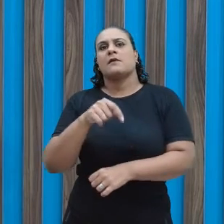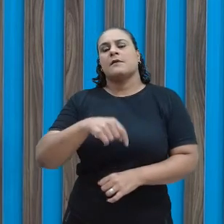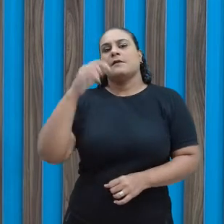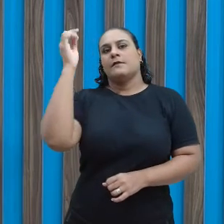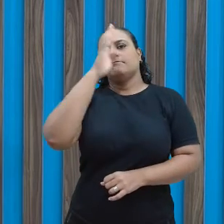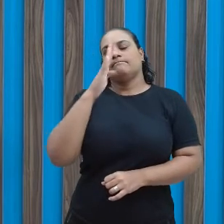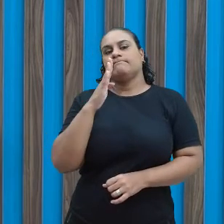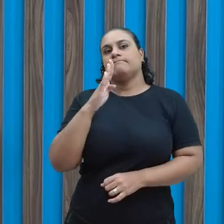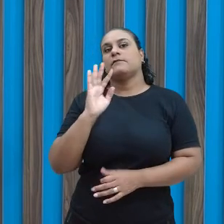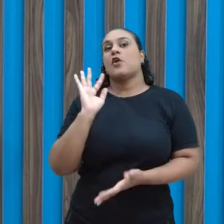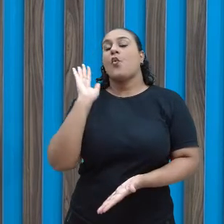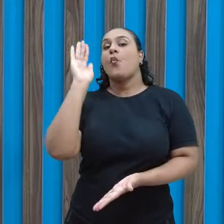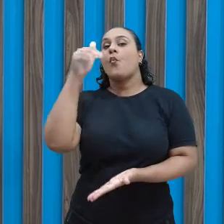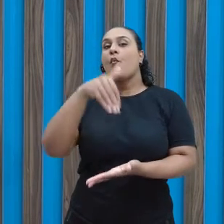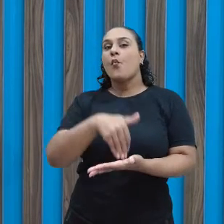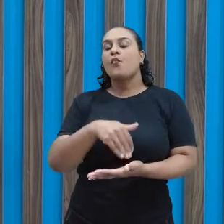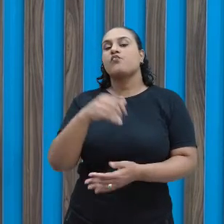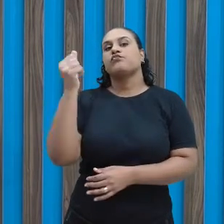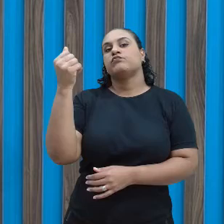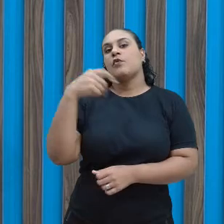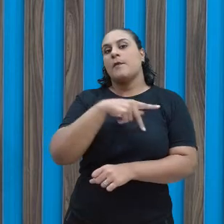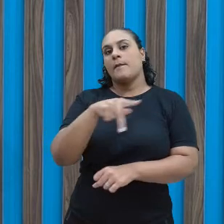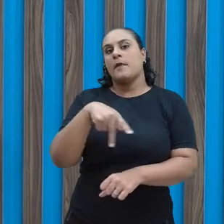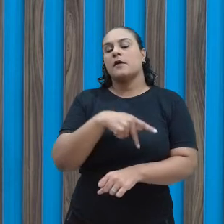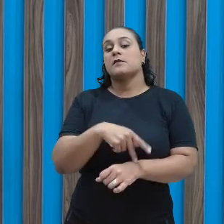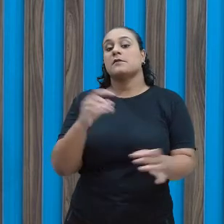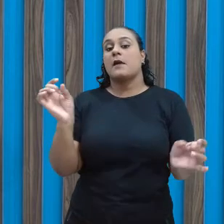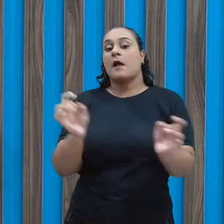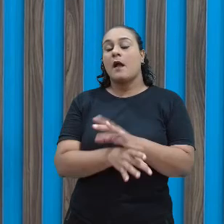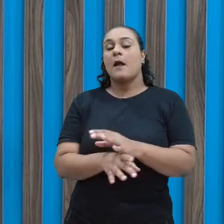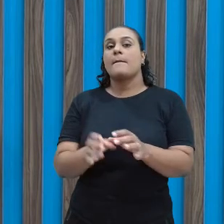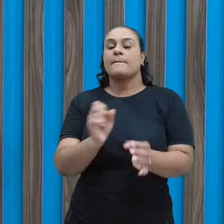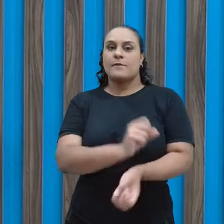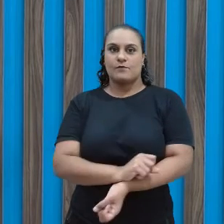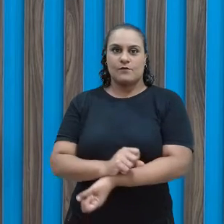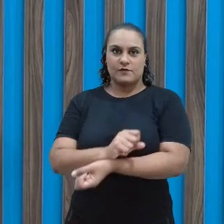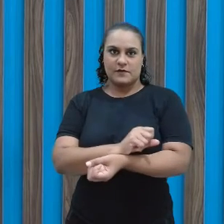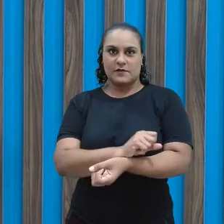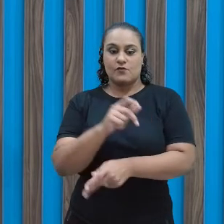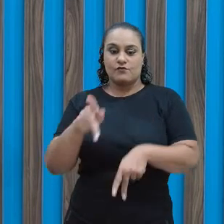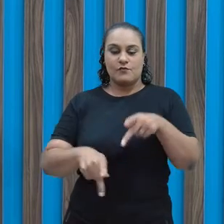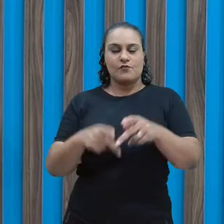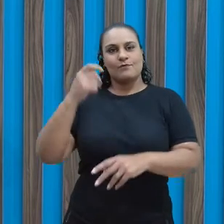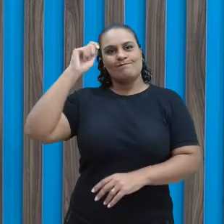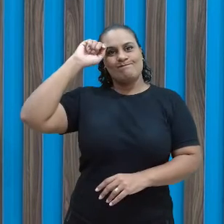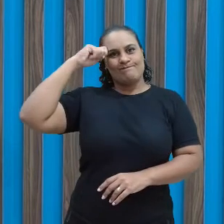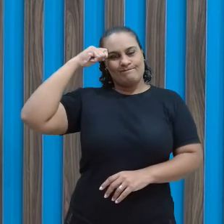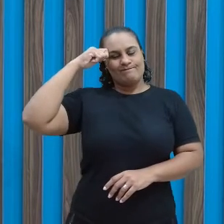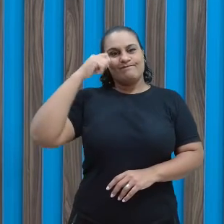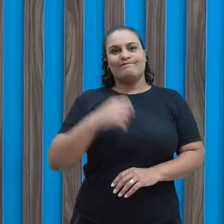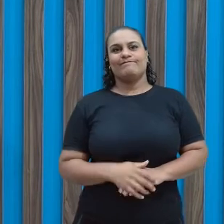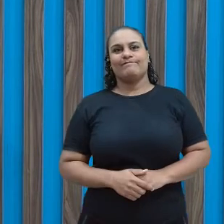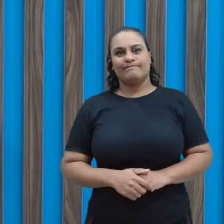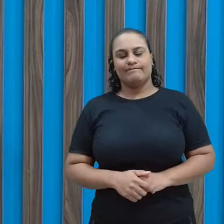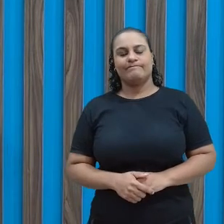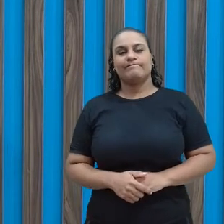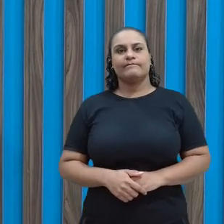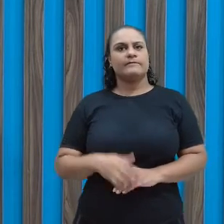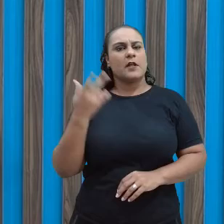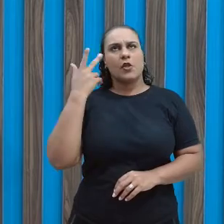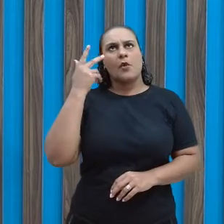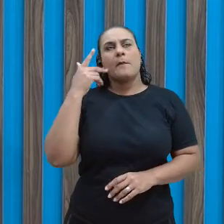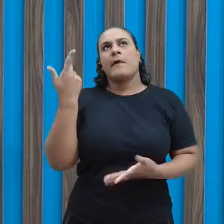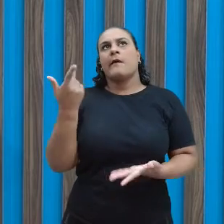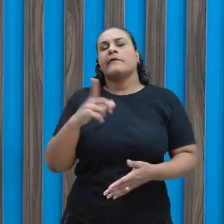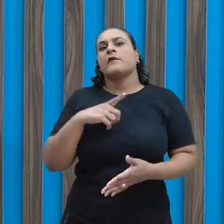último país na América a acabar com a escravização dos negros. Então, é bem comum começar a se falar a respeito